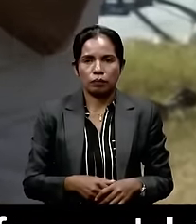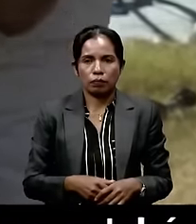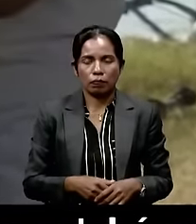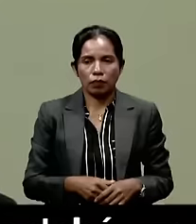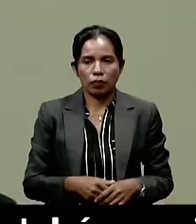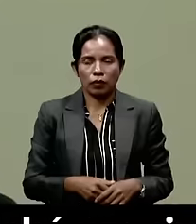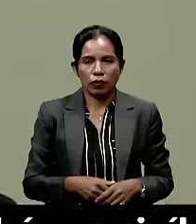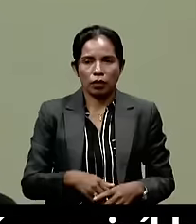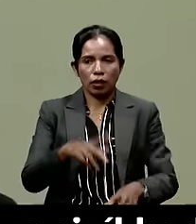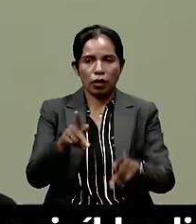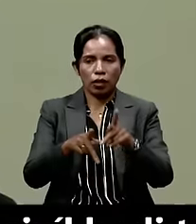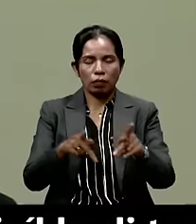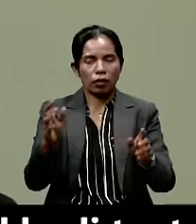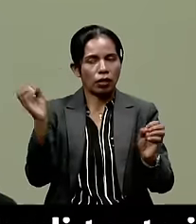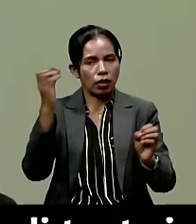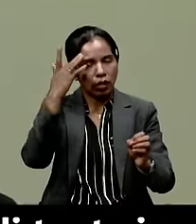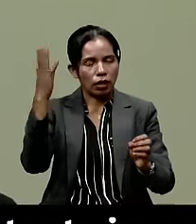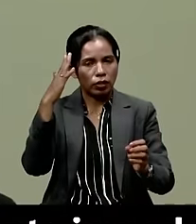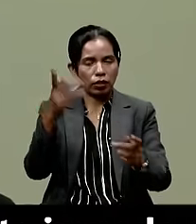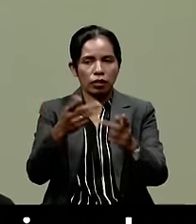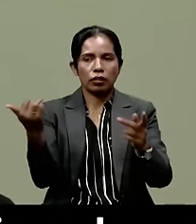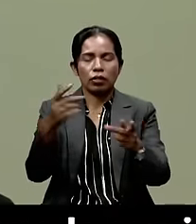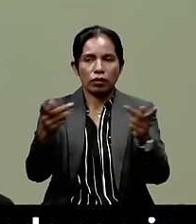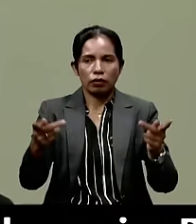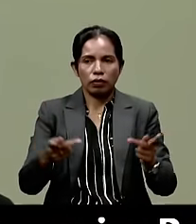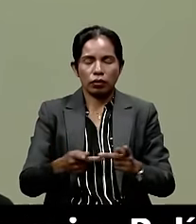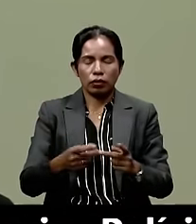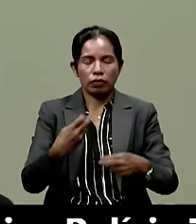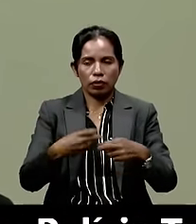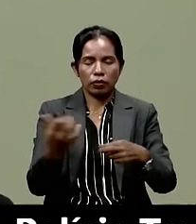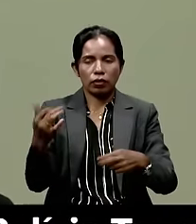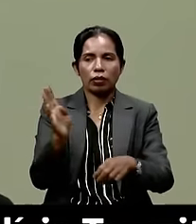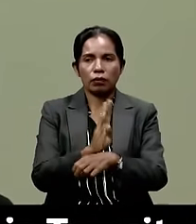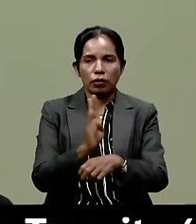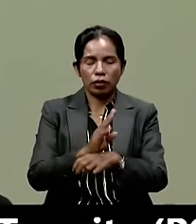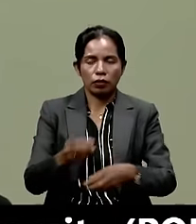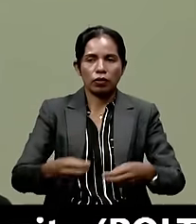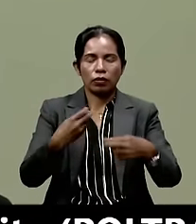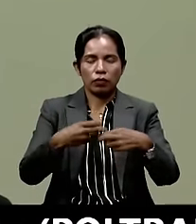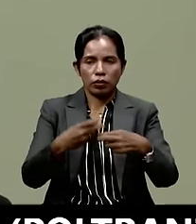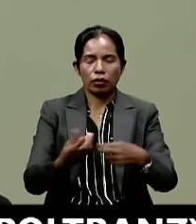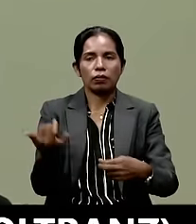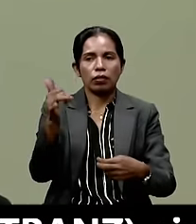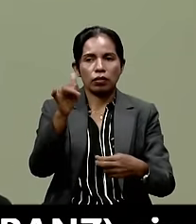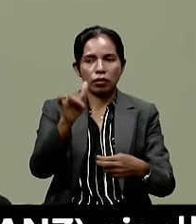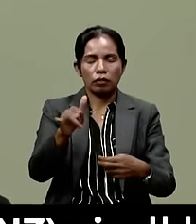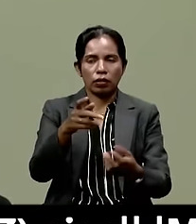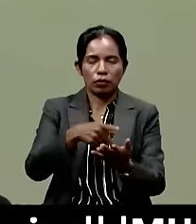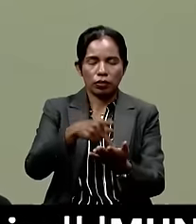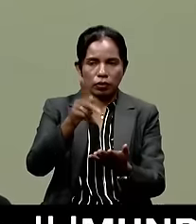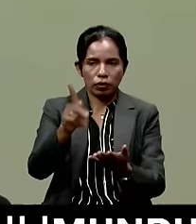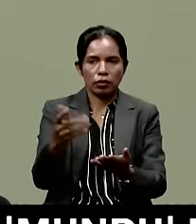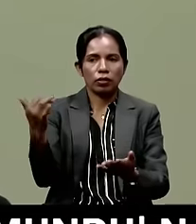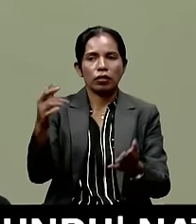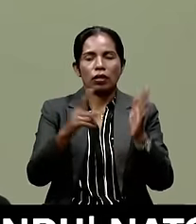Segundo ema la lung hatiane sirnia fatin, anto impacto bahia sir negosio, nomos po impacto bahia sirnia pagamento nebe ma